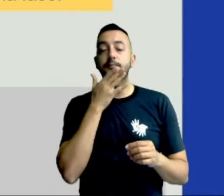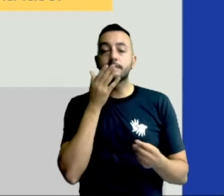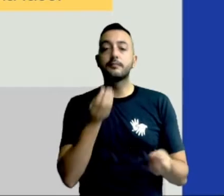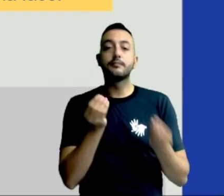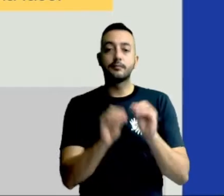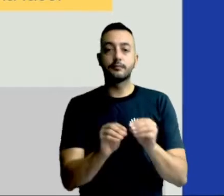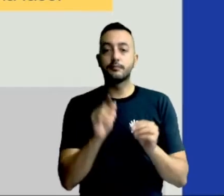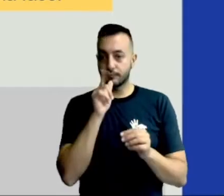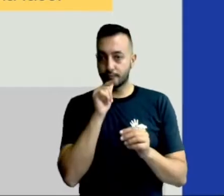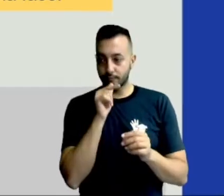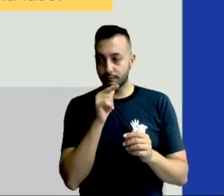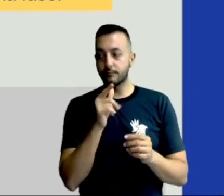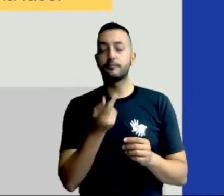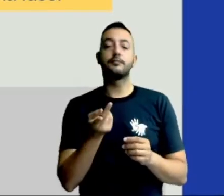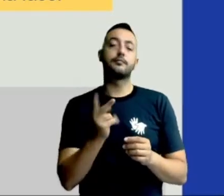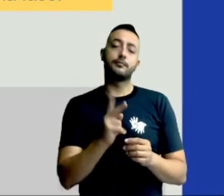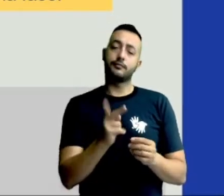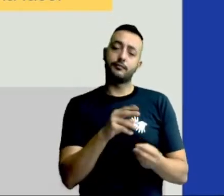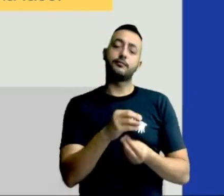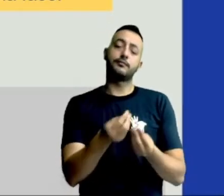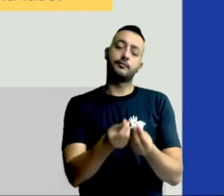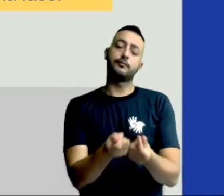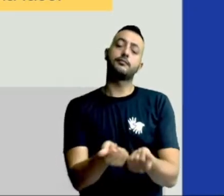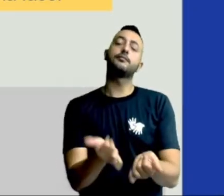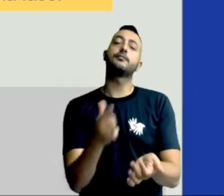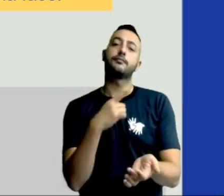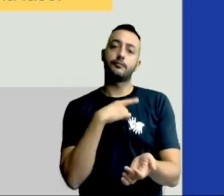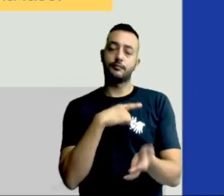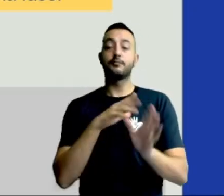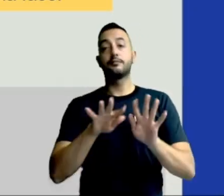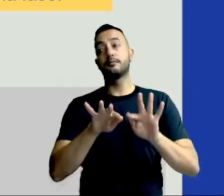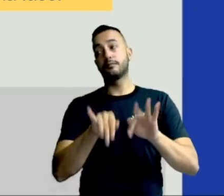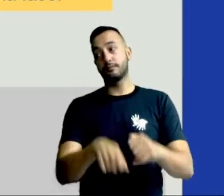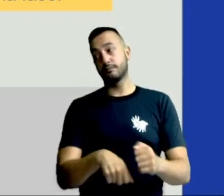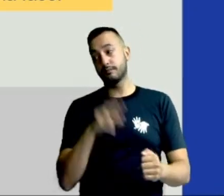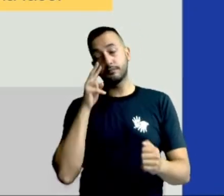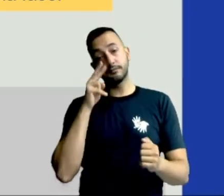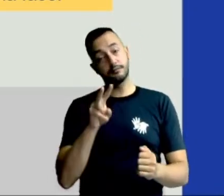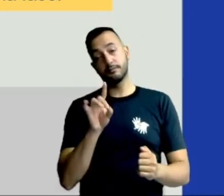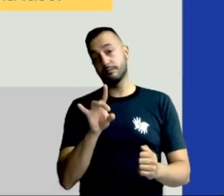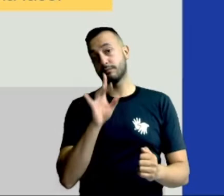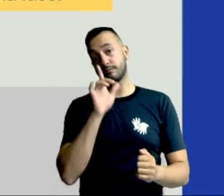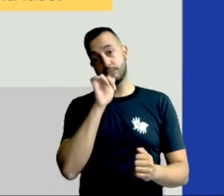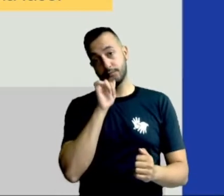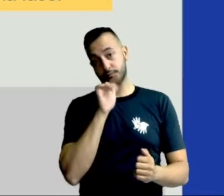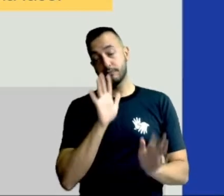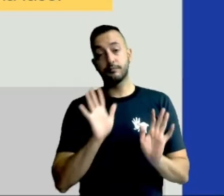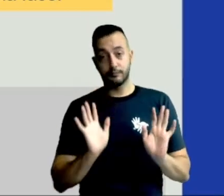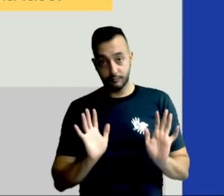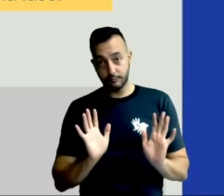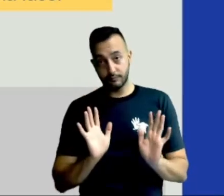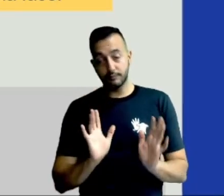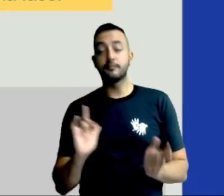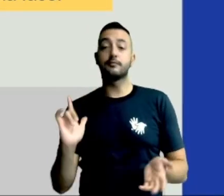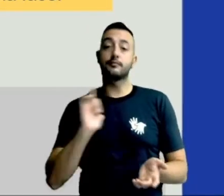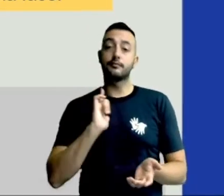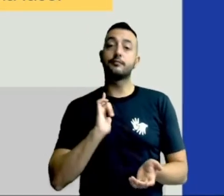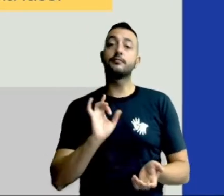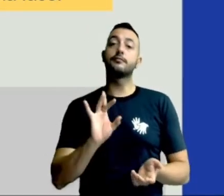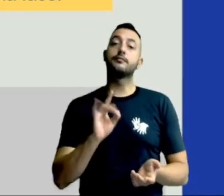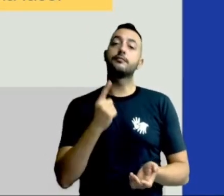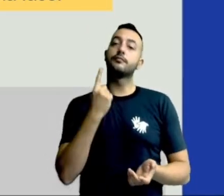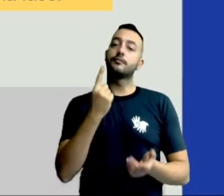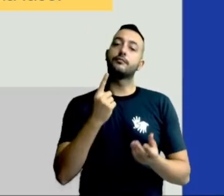água, ambos serão dissolvidos. E ao final, veremos apenas a água, ou seja, haverá apenas